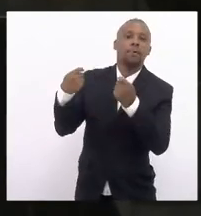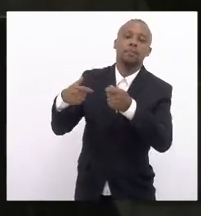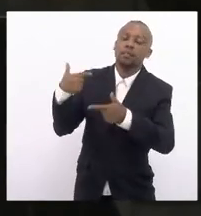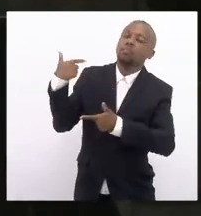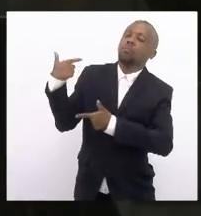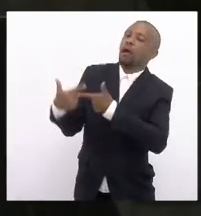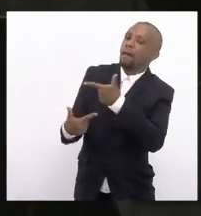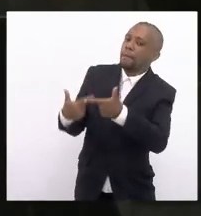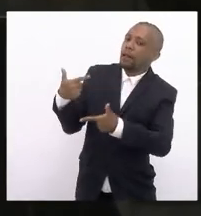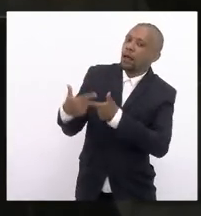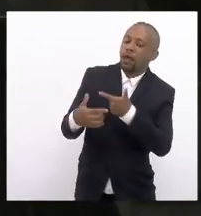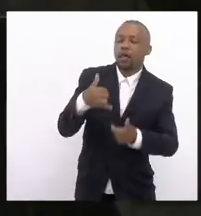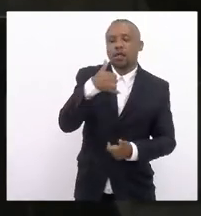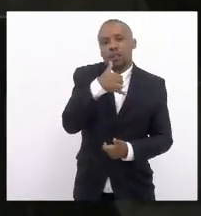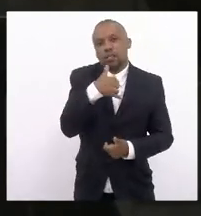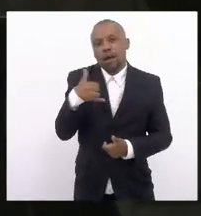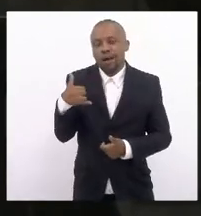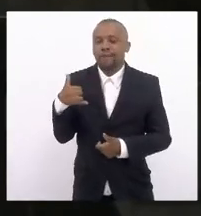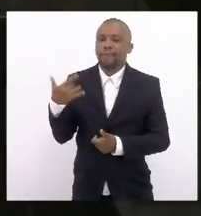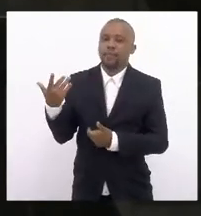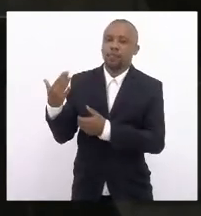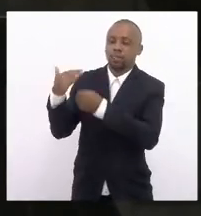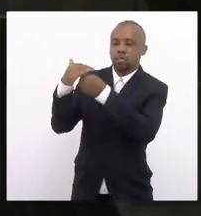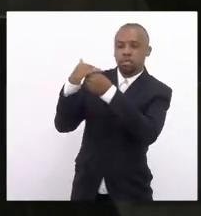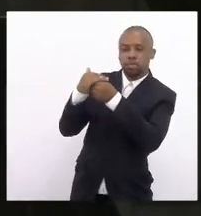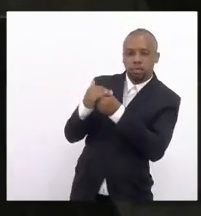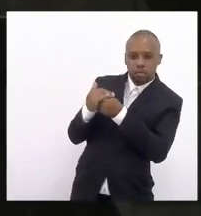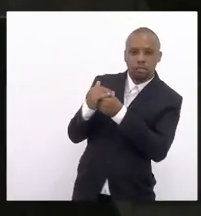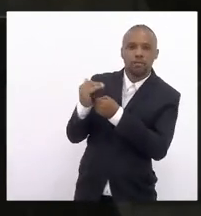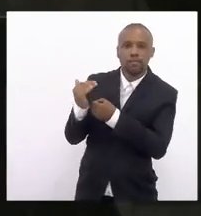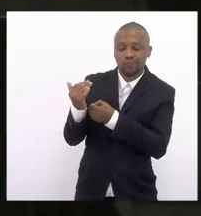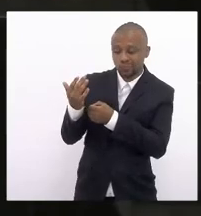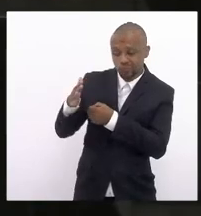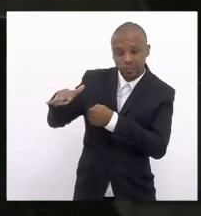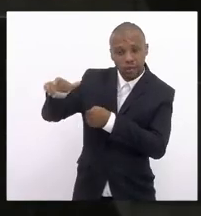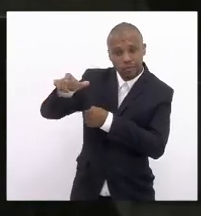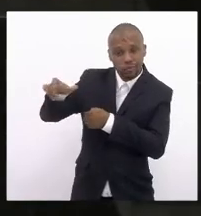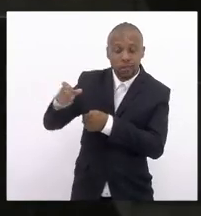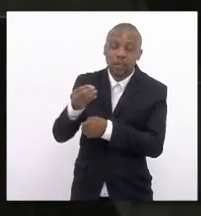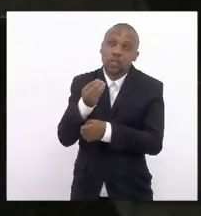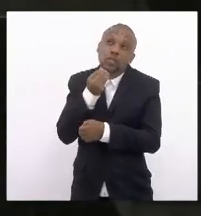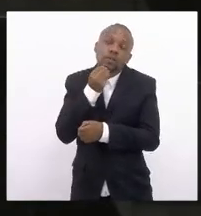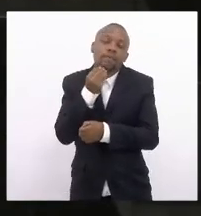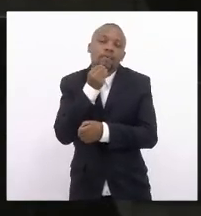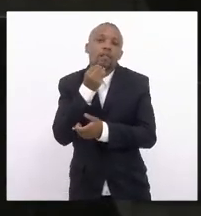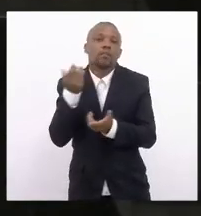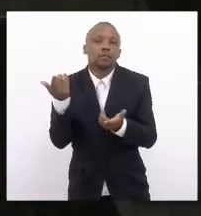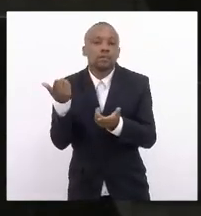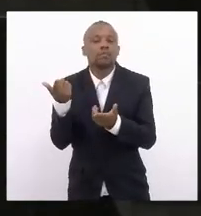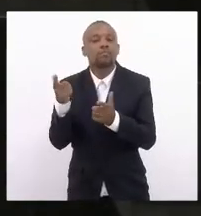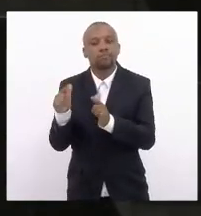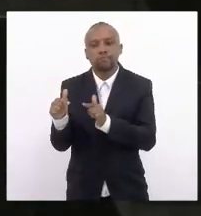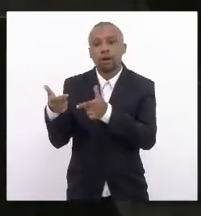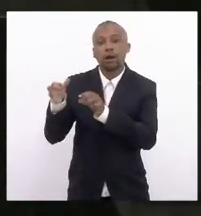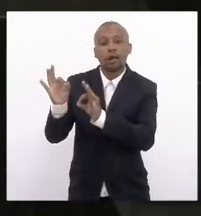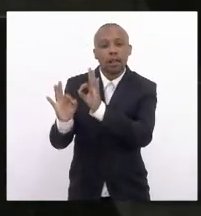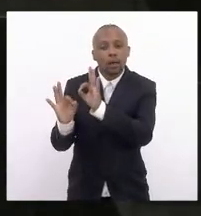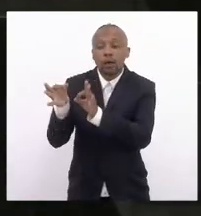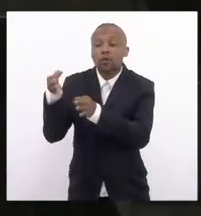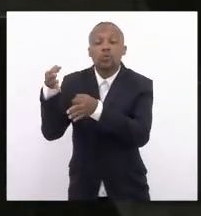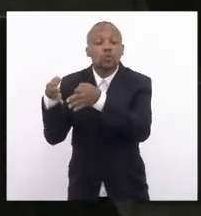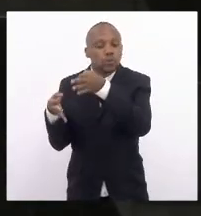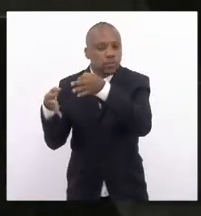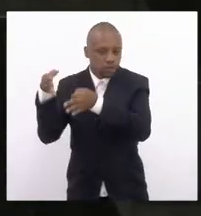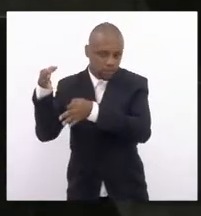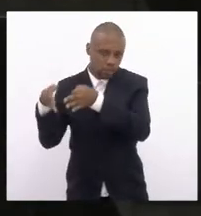sempre na mão daqueles que deveriam fazer justiça e